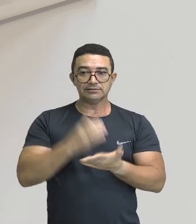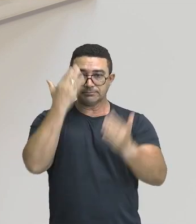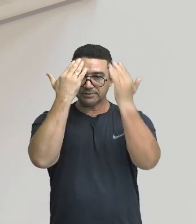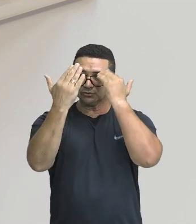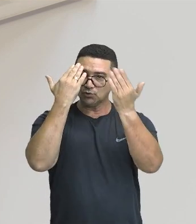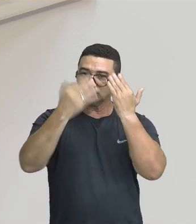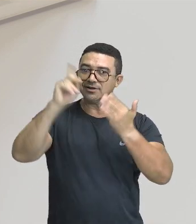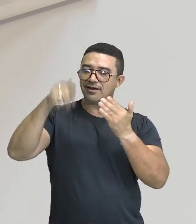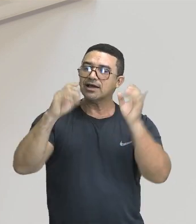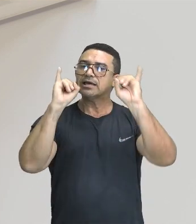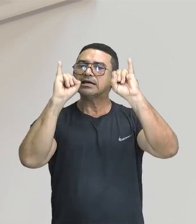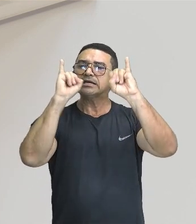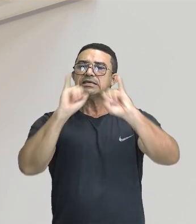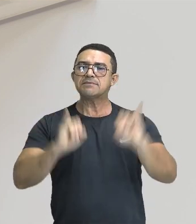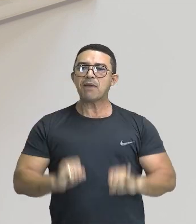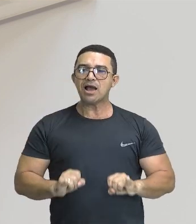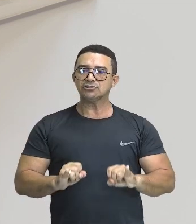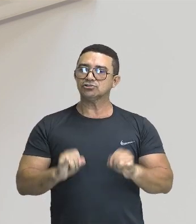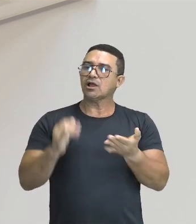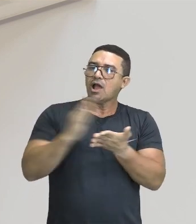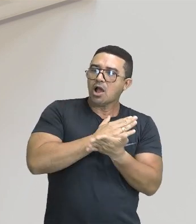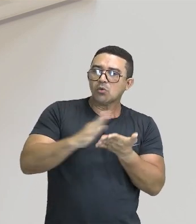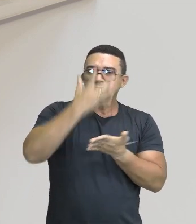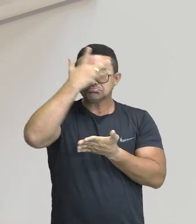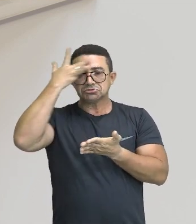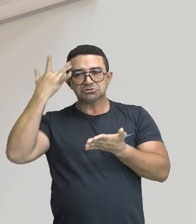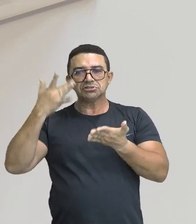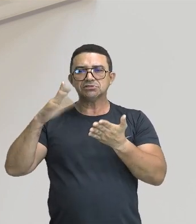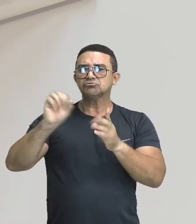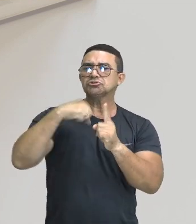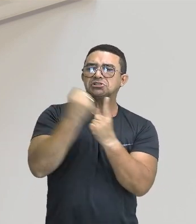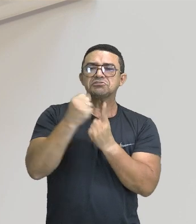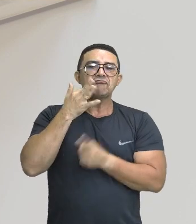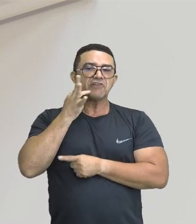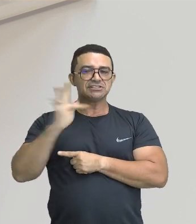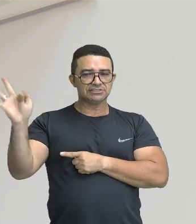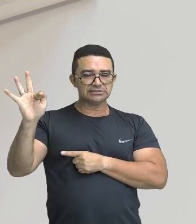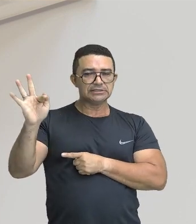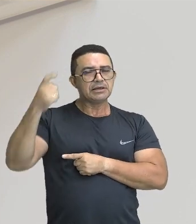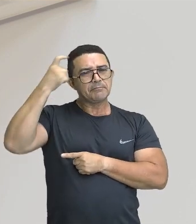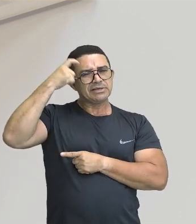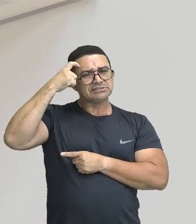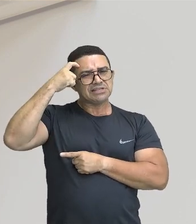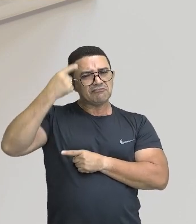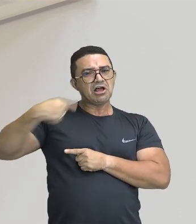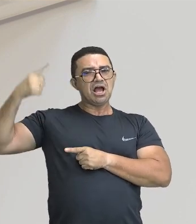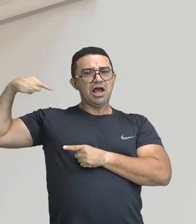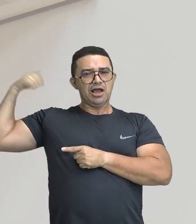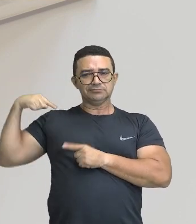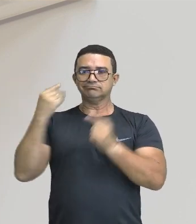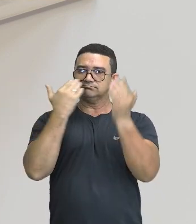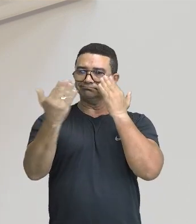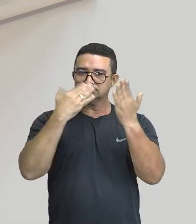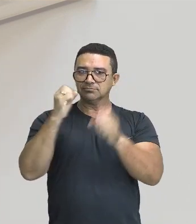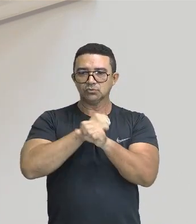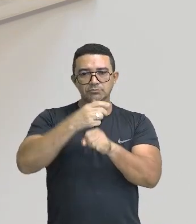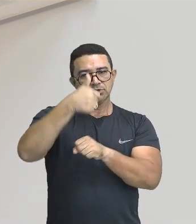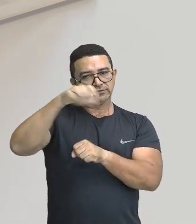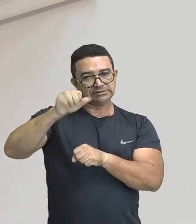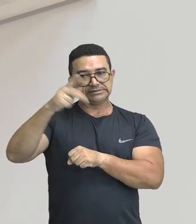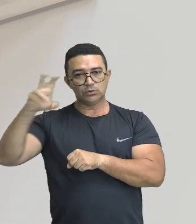sobre a imagem que alguns membros da sociedade francesa tinham sobre a psicanálise nos anos 50.